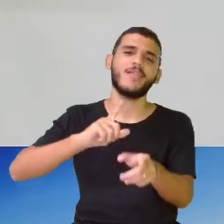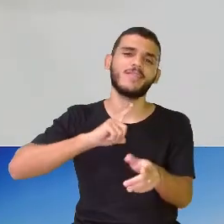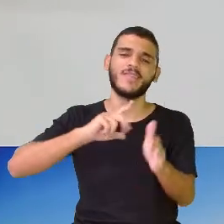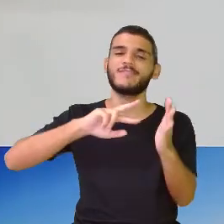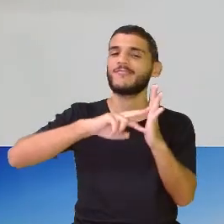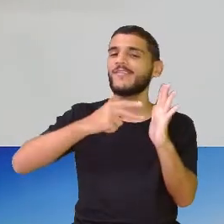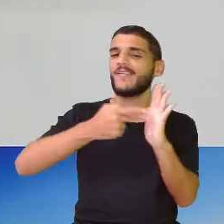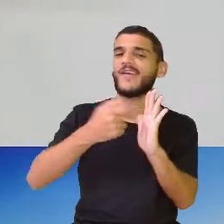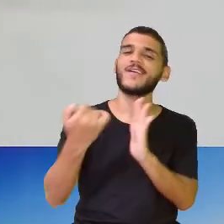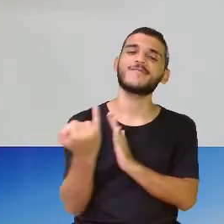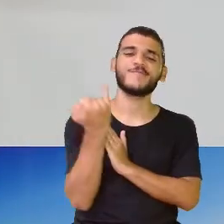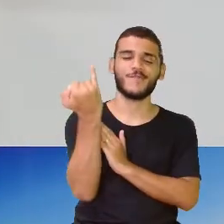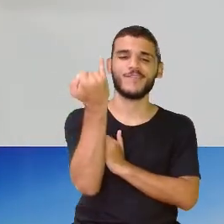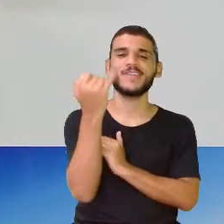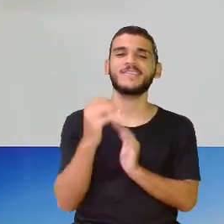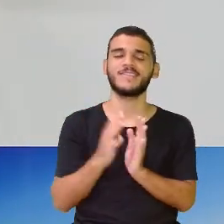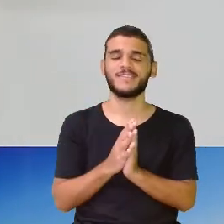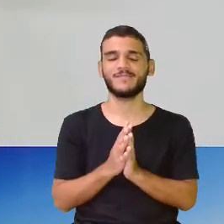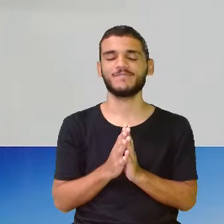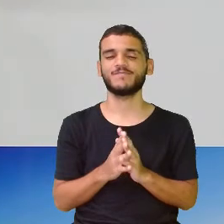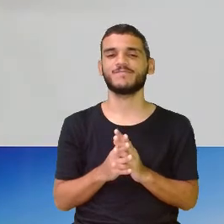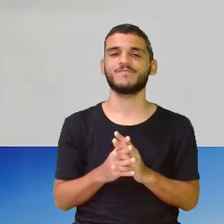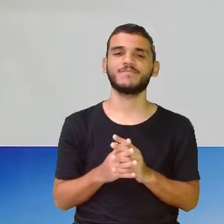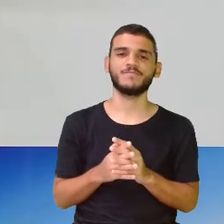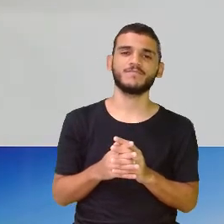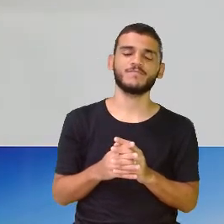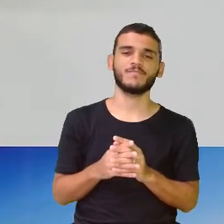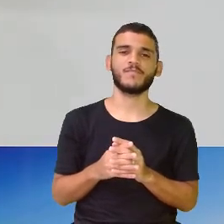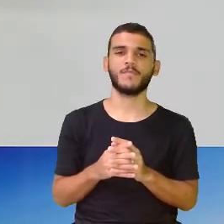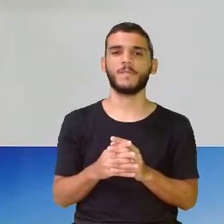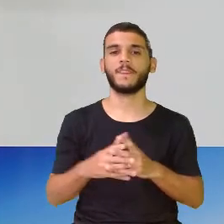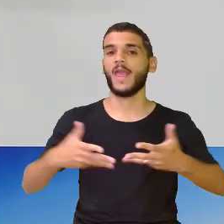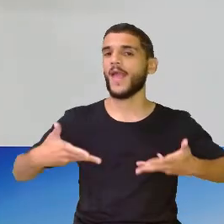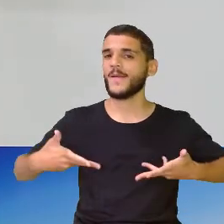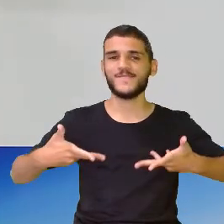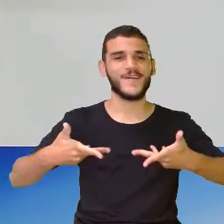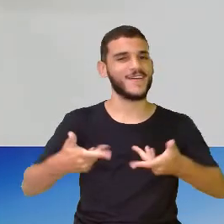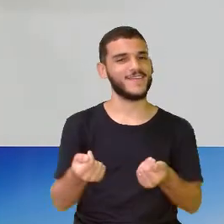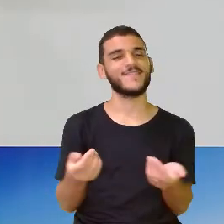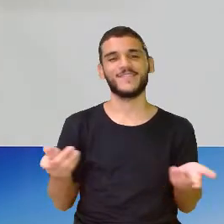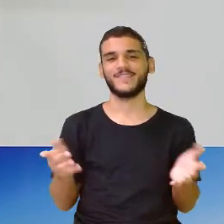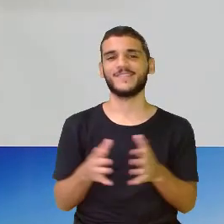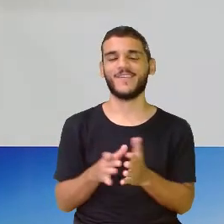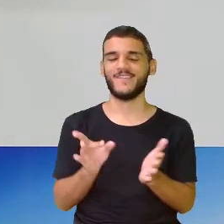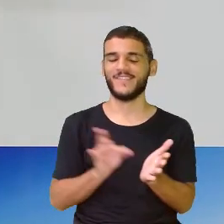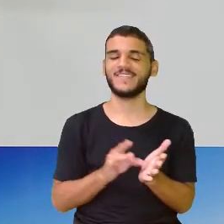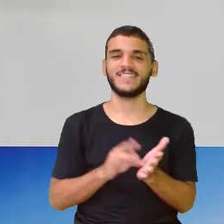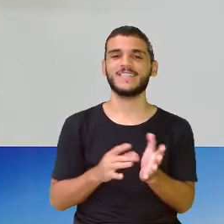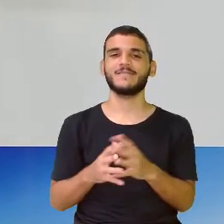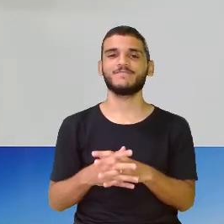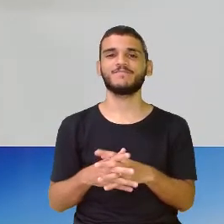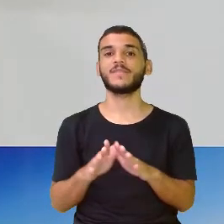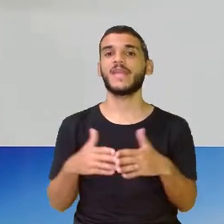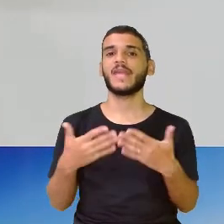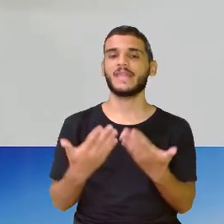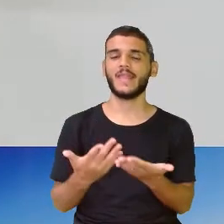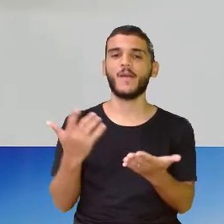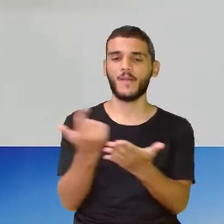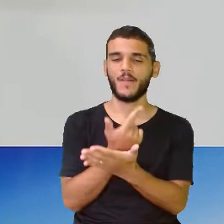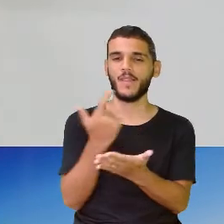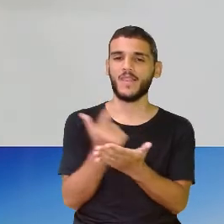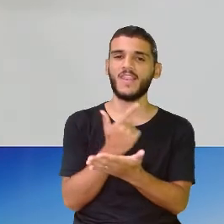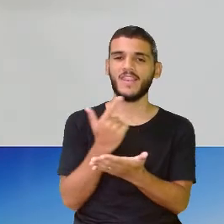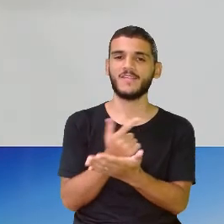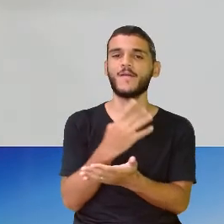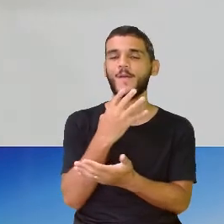muitas palavras, justamente para formar essas frases aí maravilhosas que eles falaram. Mas vamos seguindo no livro para a gente conhecer